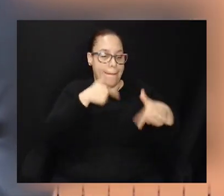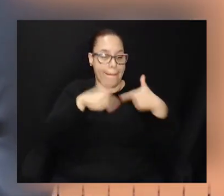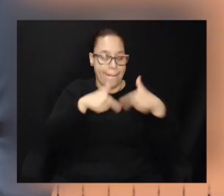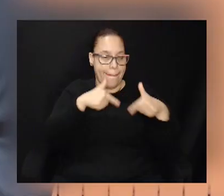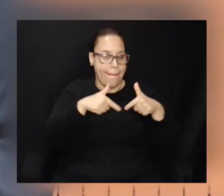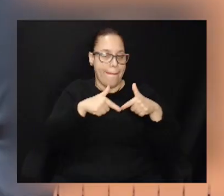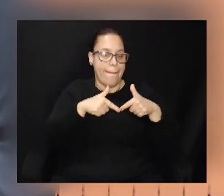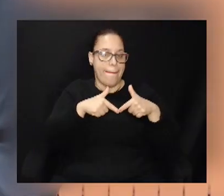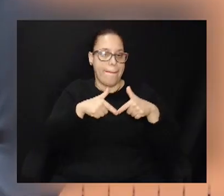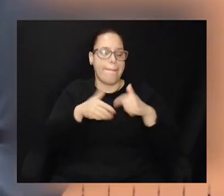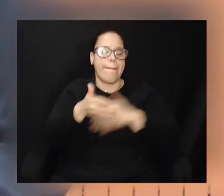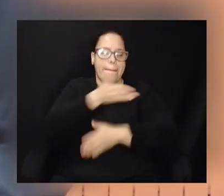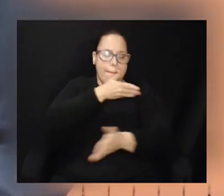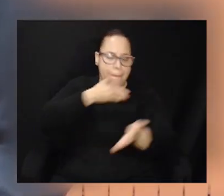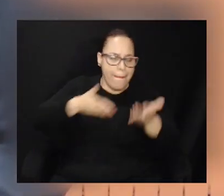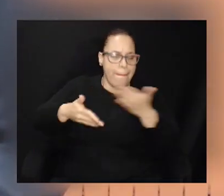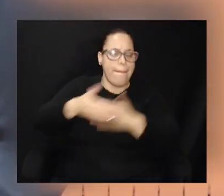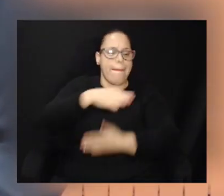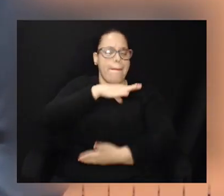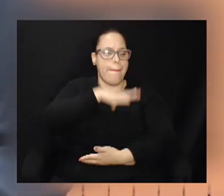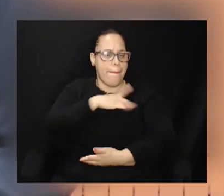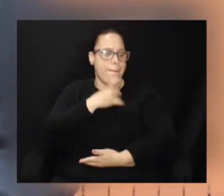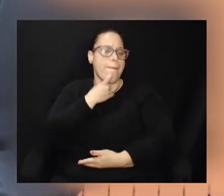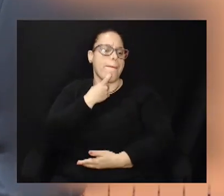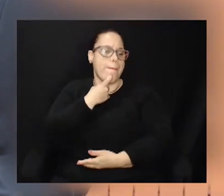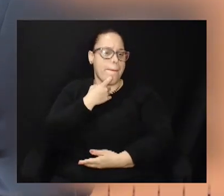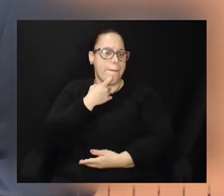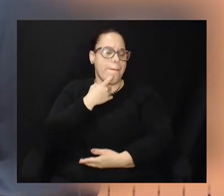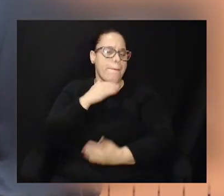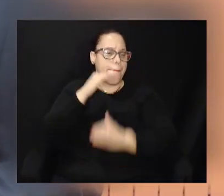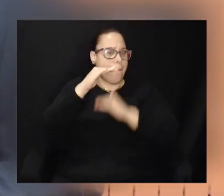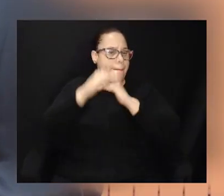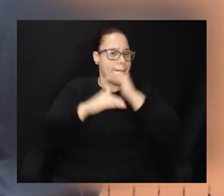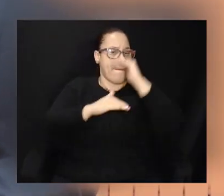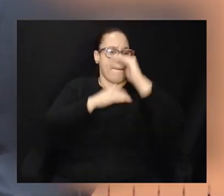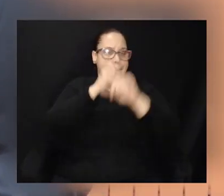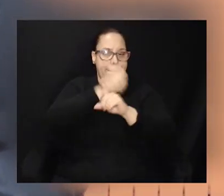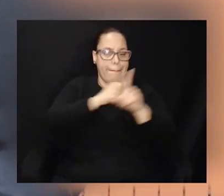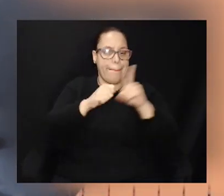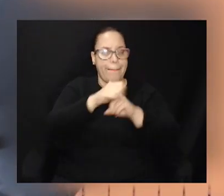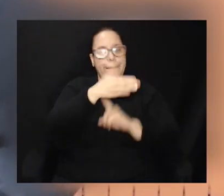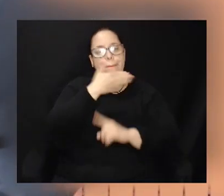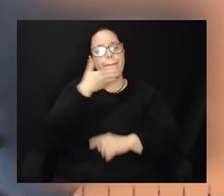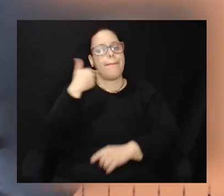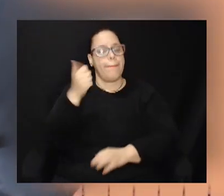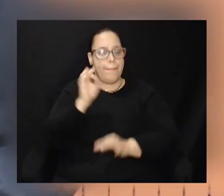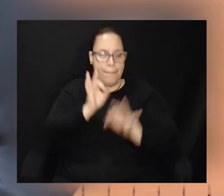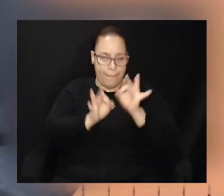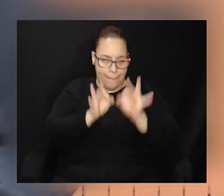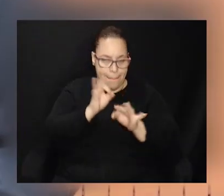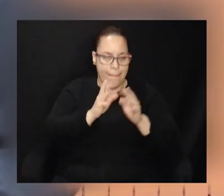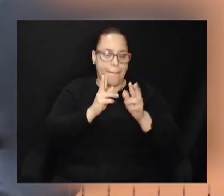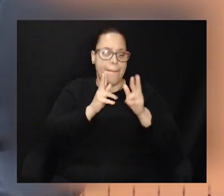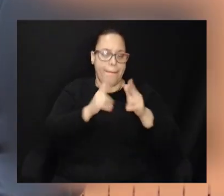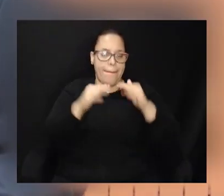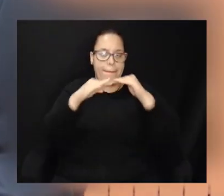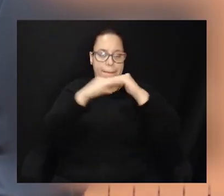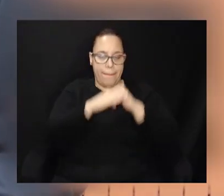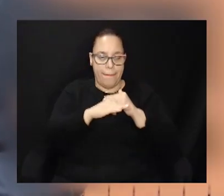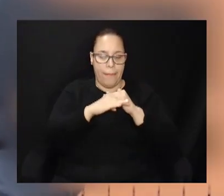contribui participativamente da construção de uma sociedade melhor, mais justa, igualitária e humana, além de